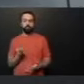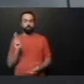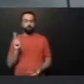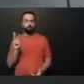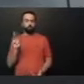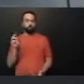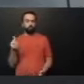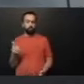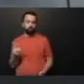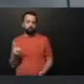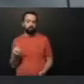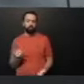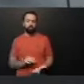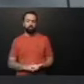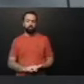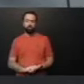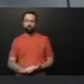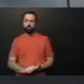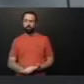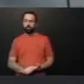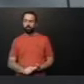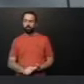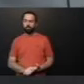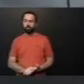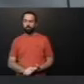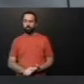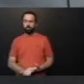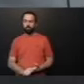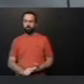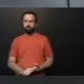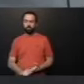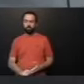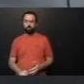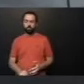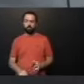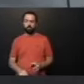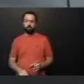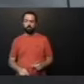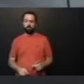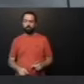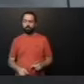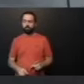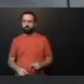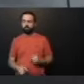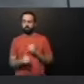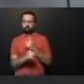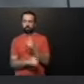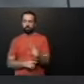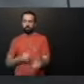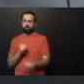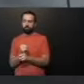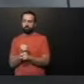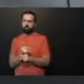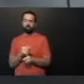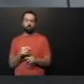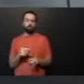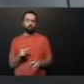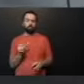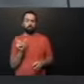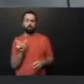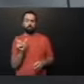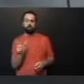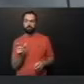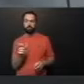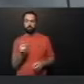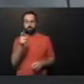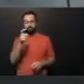Página 36 da nossa apostila, do nosso material. Nós vamos pintar de vermelho as palavras em que a